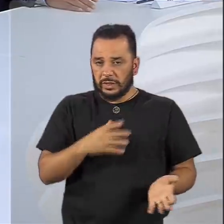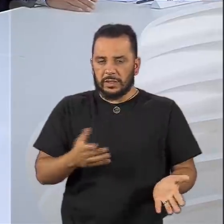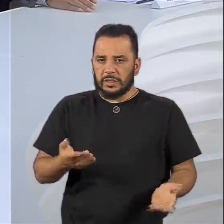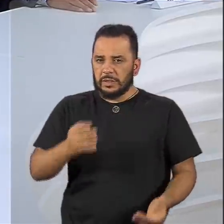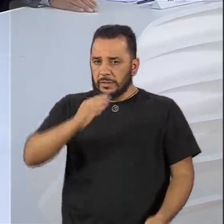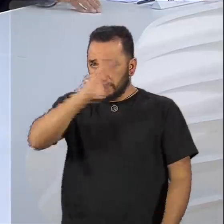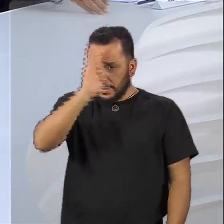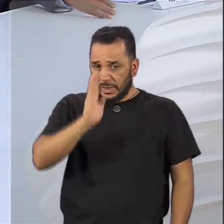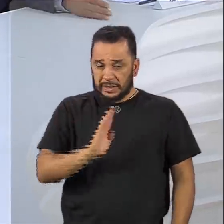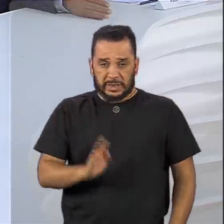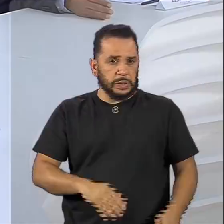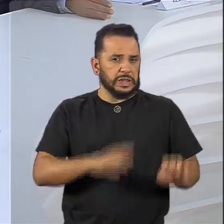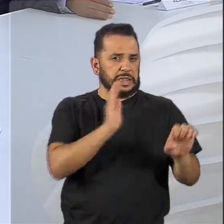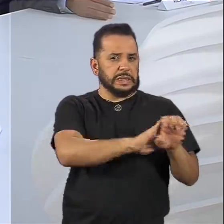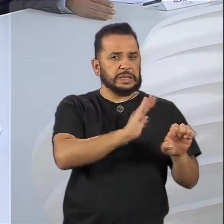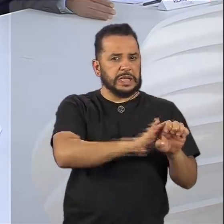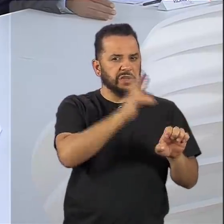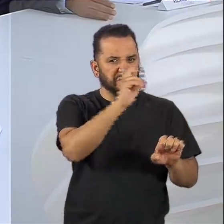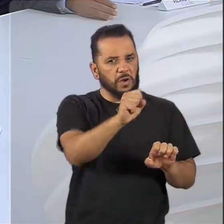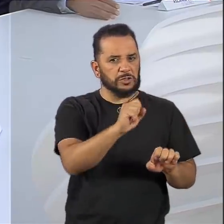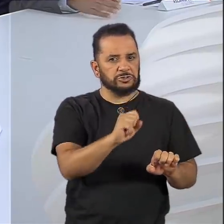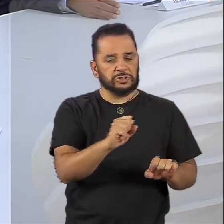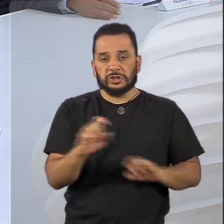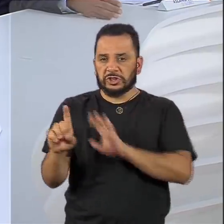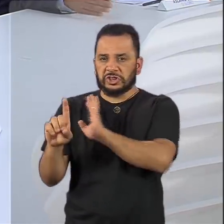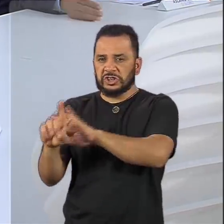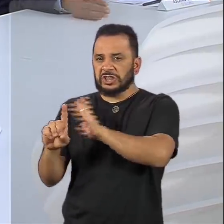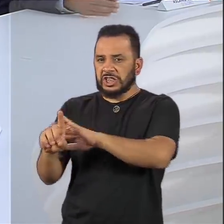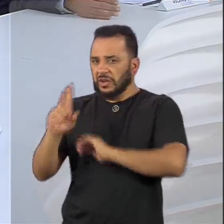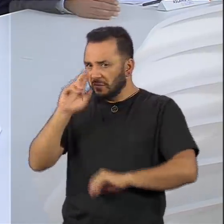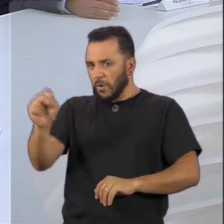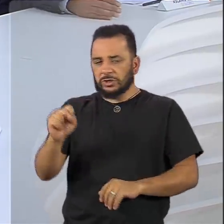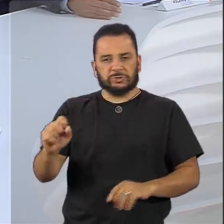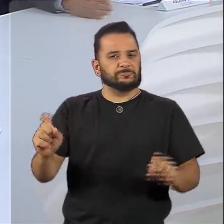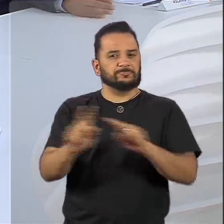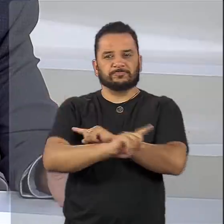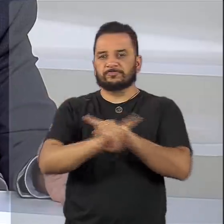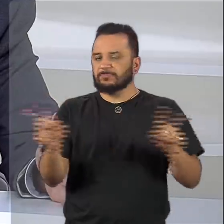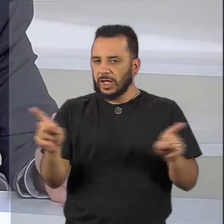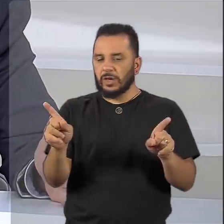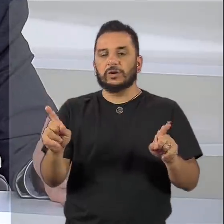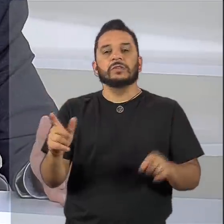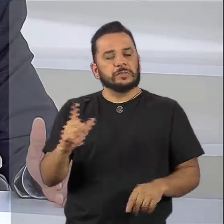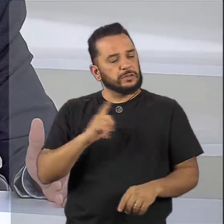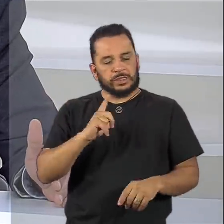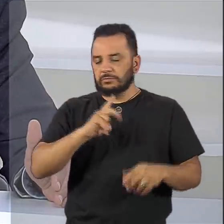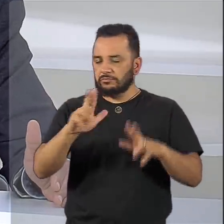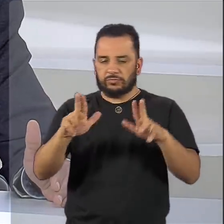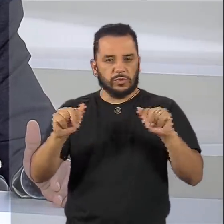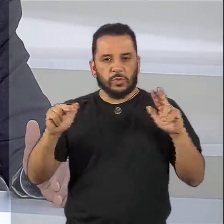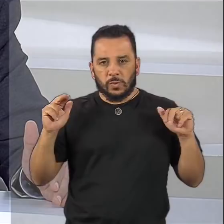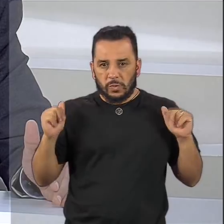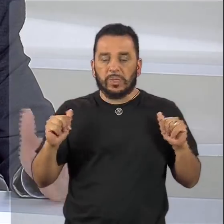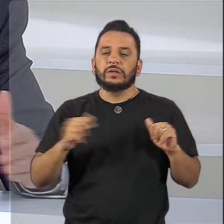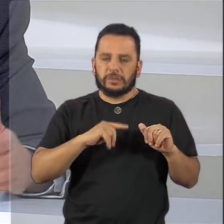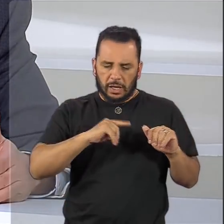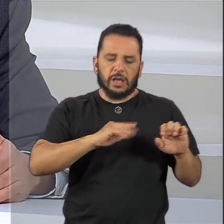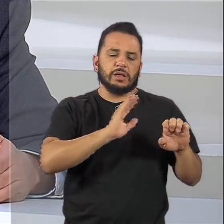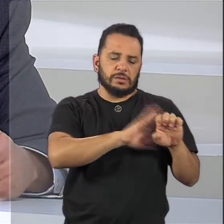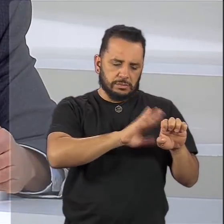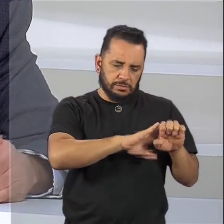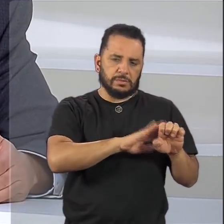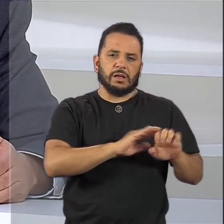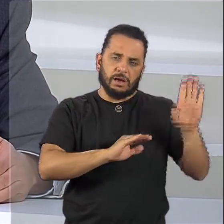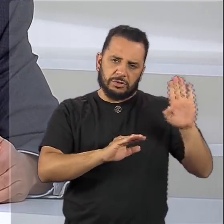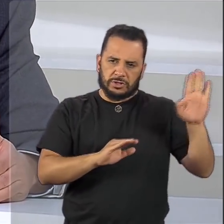país de esquerda e jamais será um país de direita, por mais que se tenha fortes candidatos em cada um desses vetores. O país